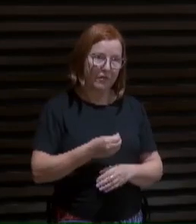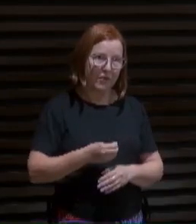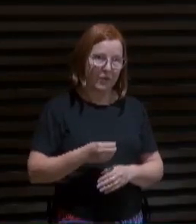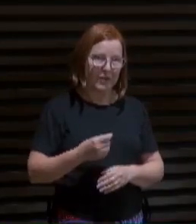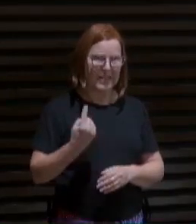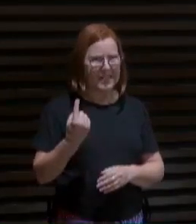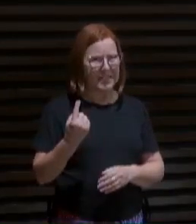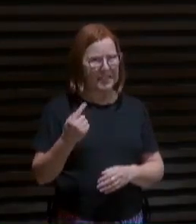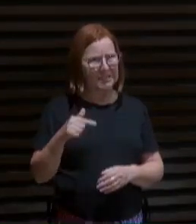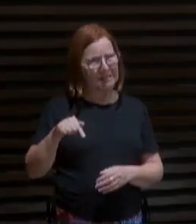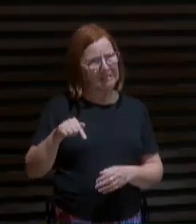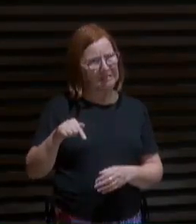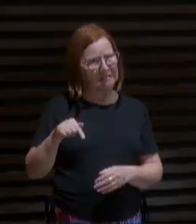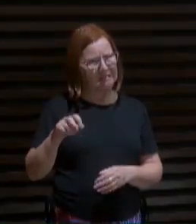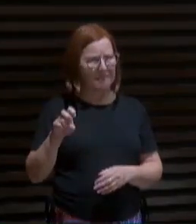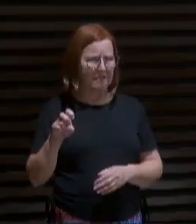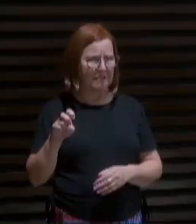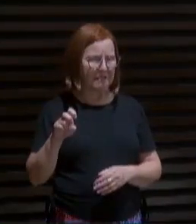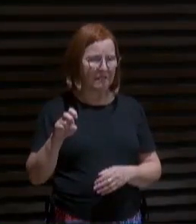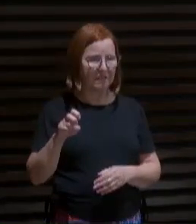poucos, e já vai chegando, e